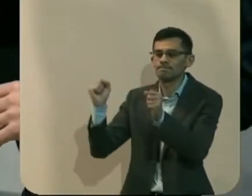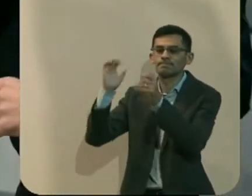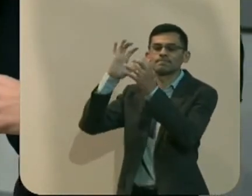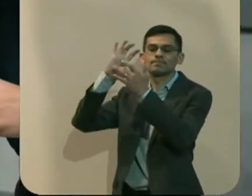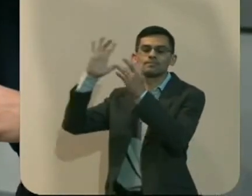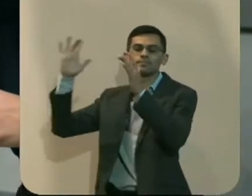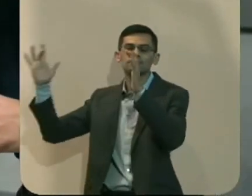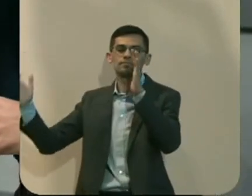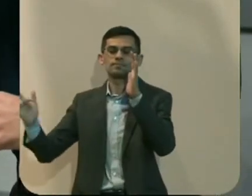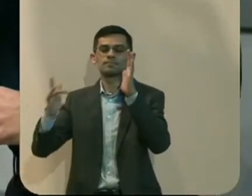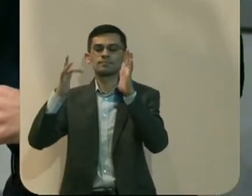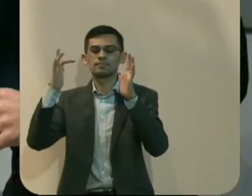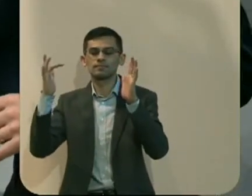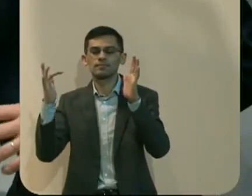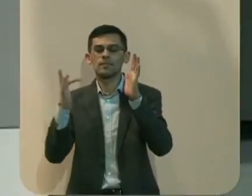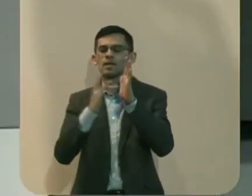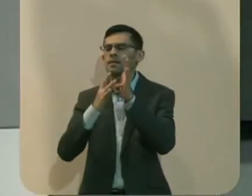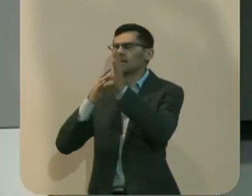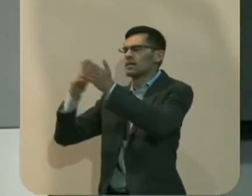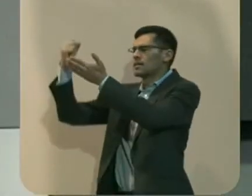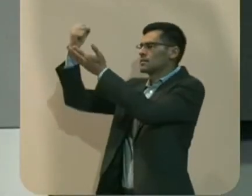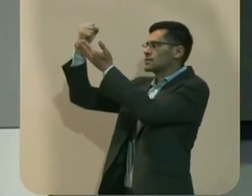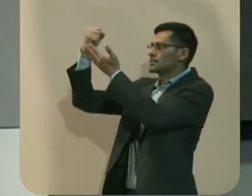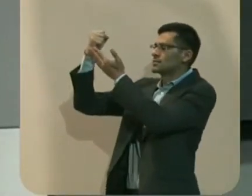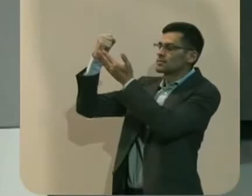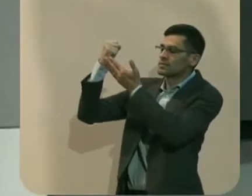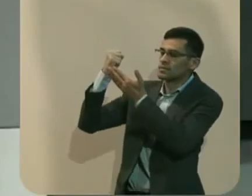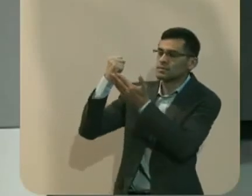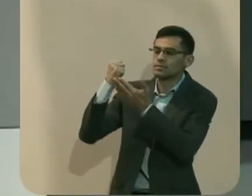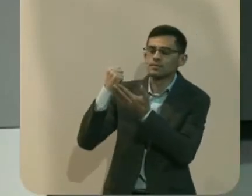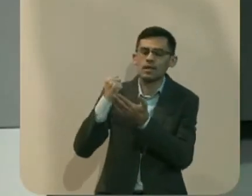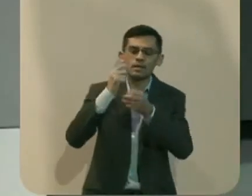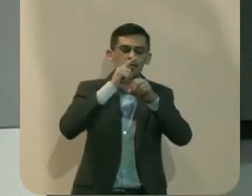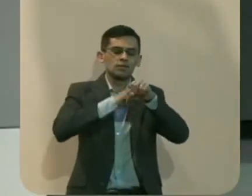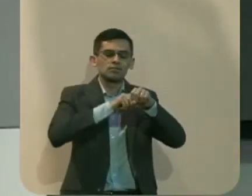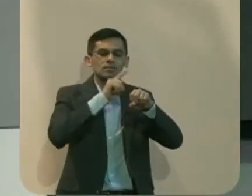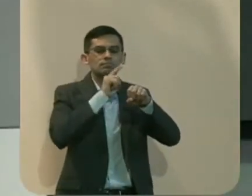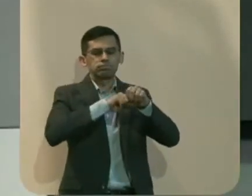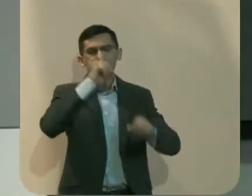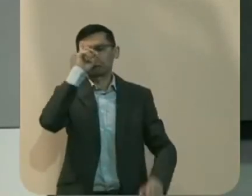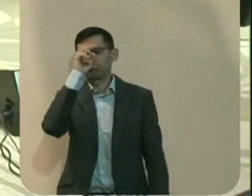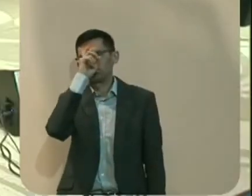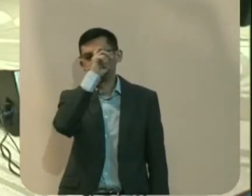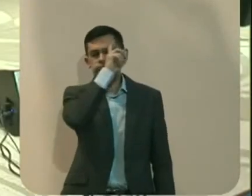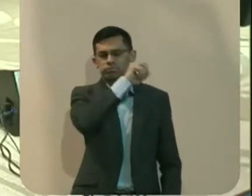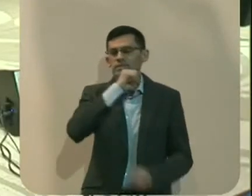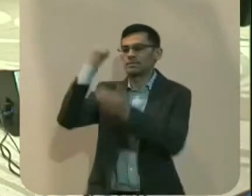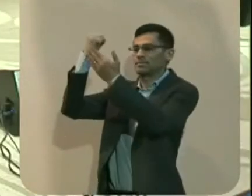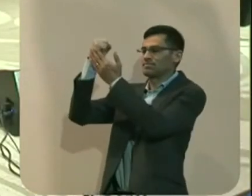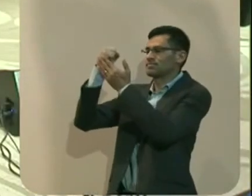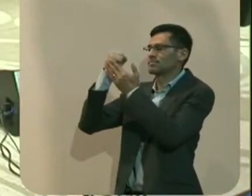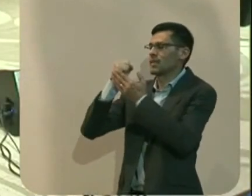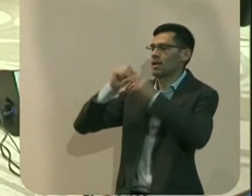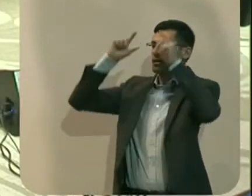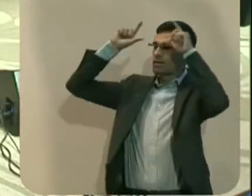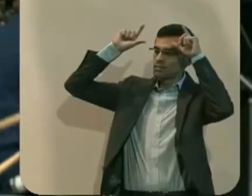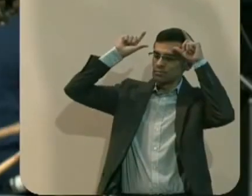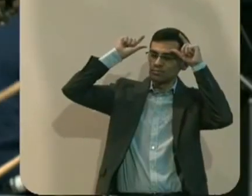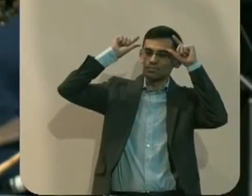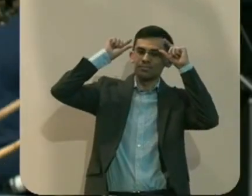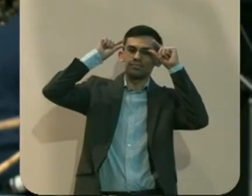nome de Jesus. Ele nos ajuda a carregar a